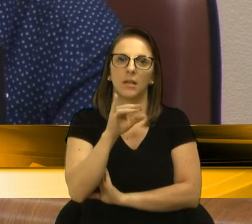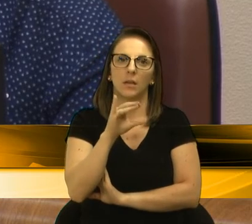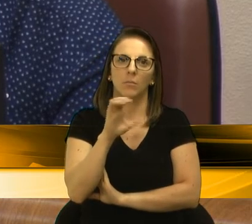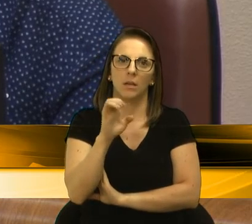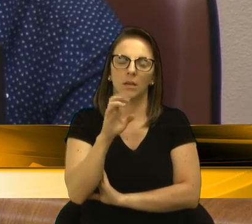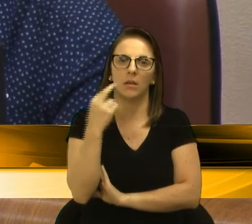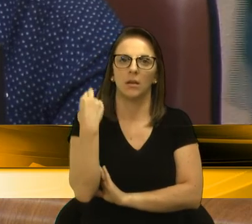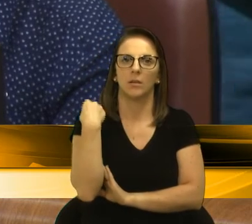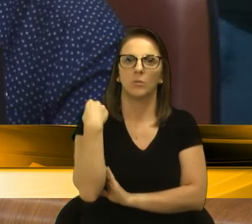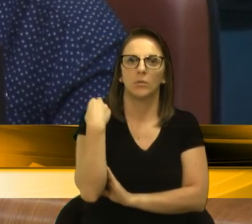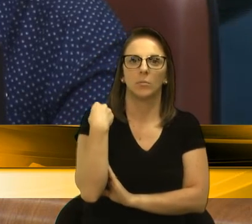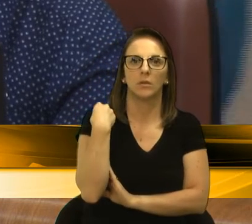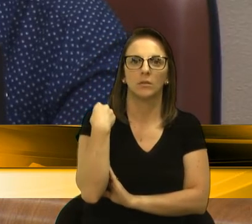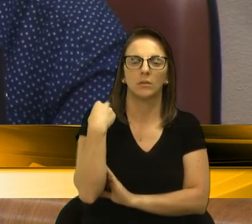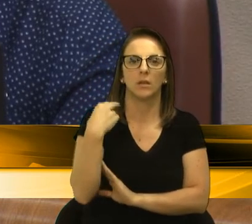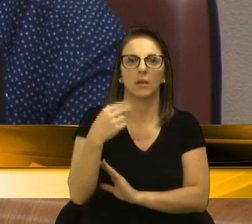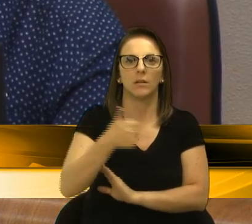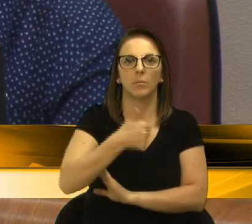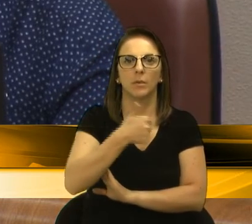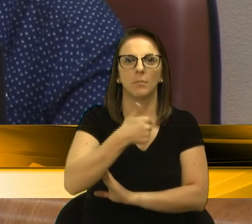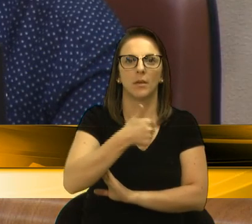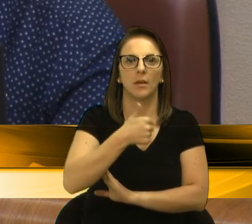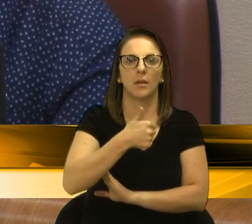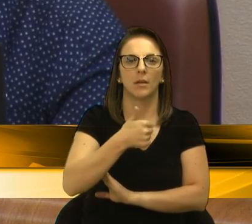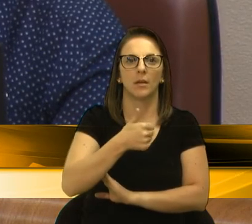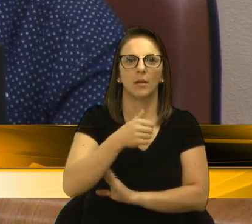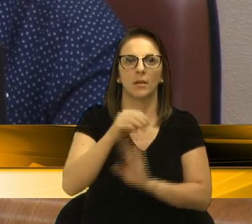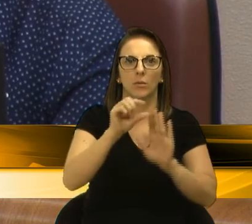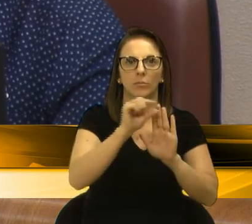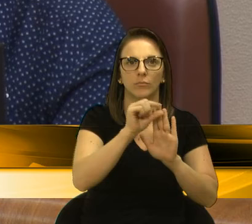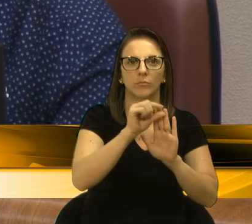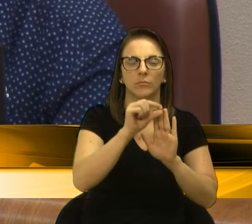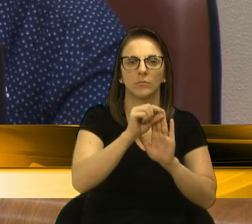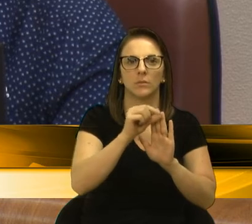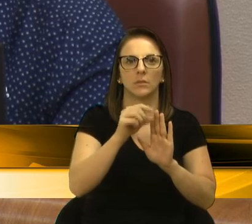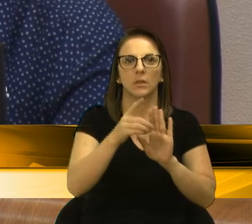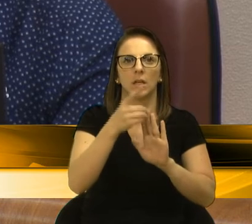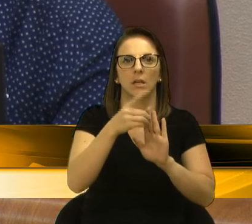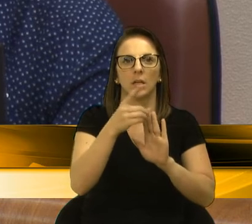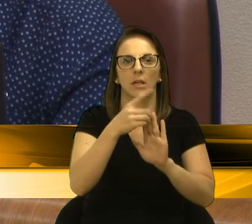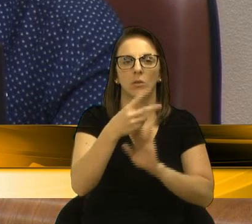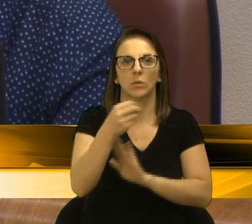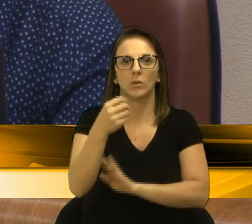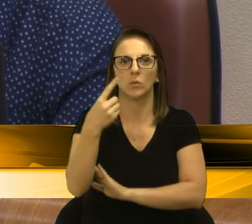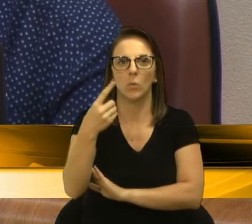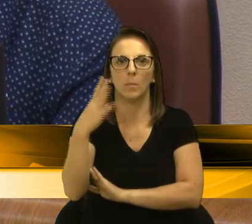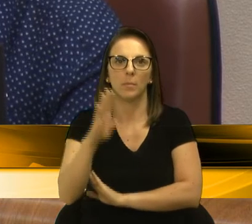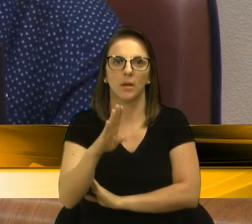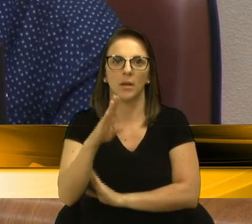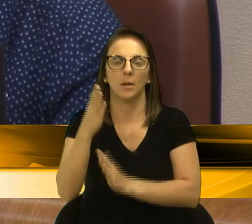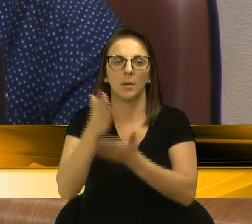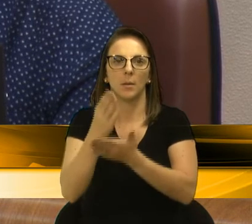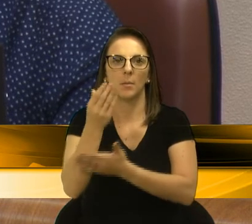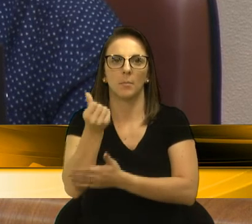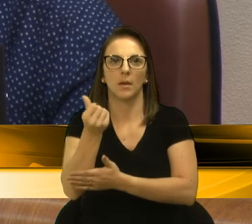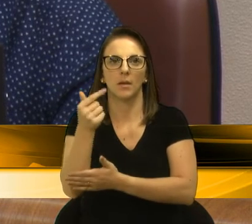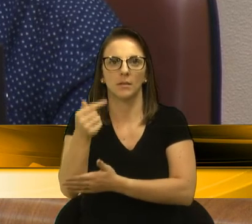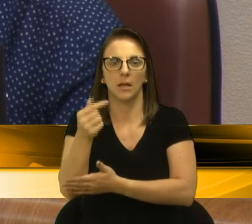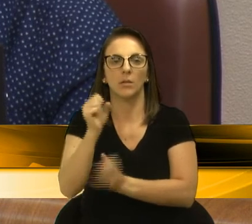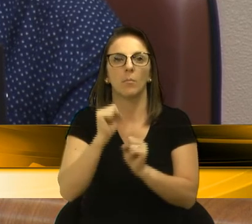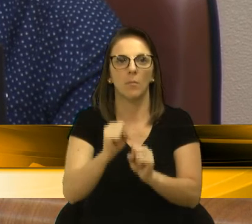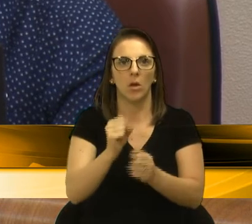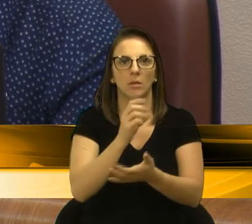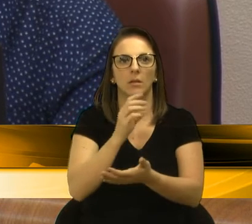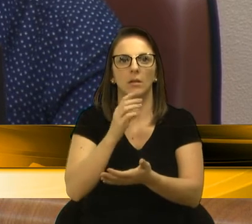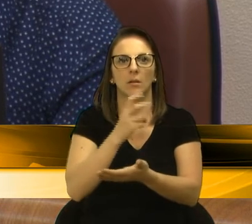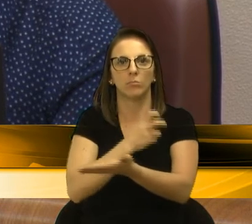1º, inciso 14º do Decreto-Lei nº 201/67. Poderá ensejar-lhe a cassação do mandato